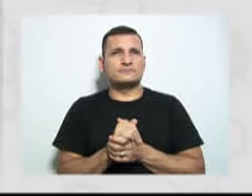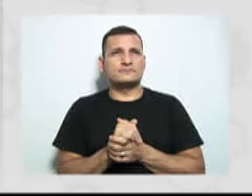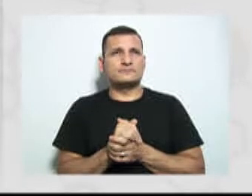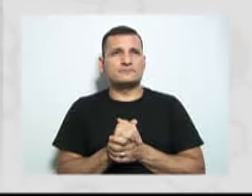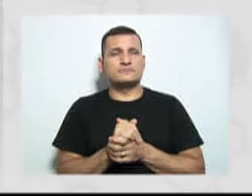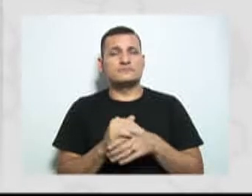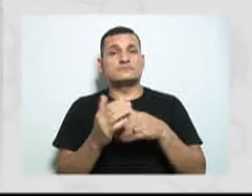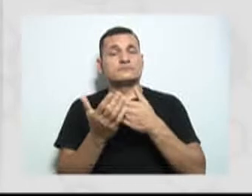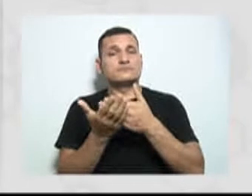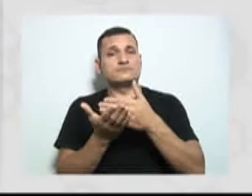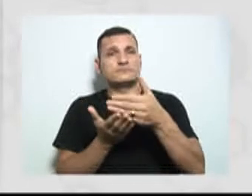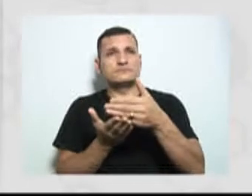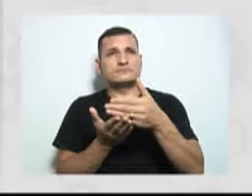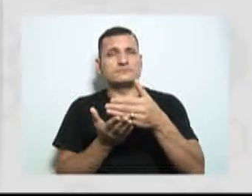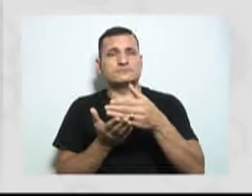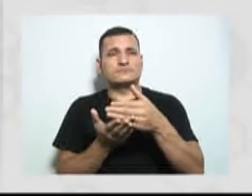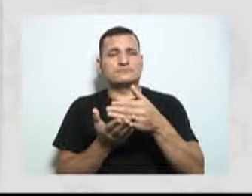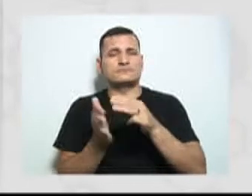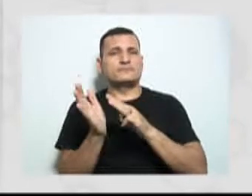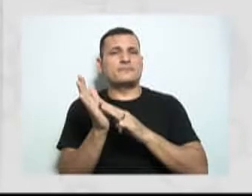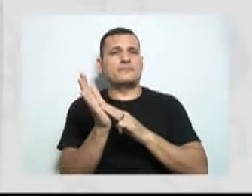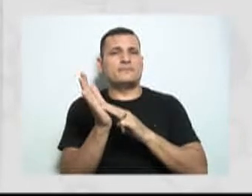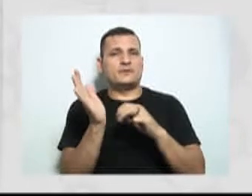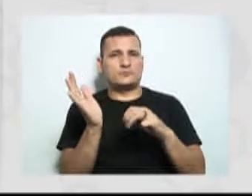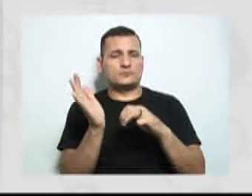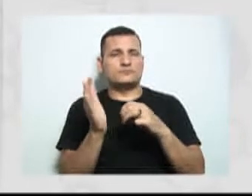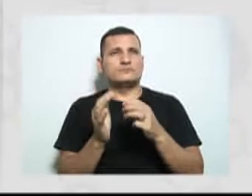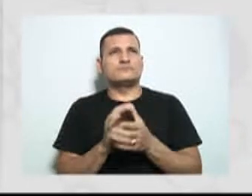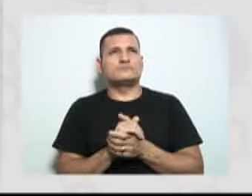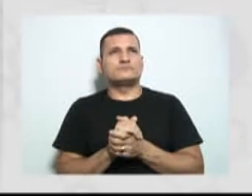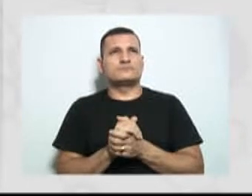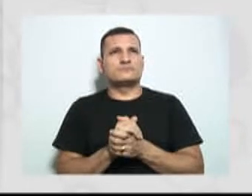Vamos começar pelo método de custeio por